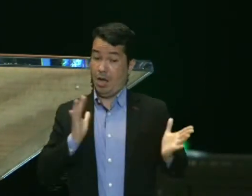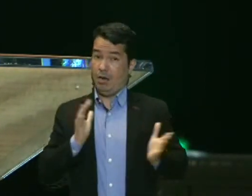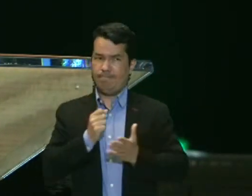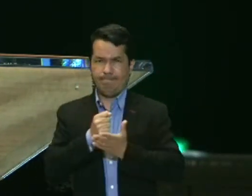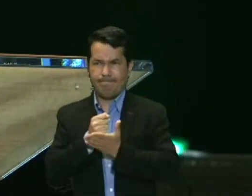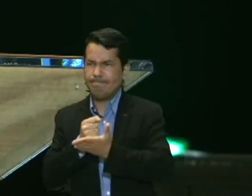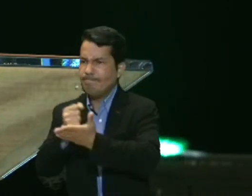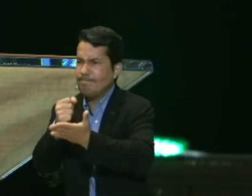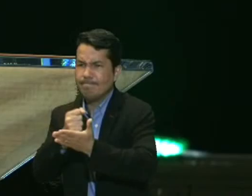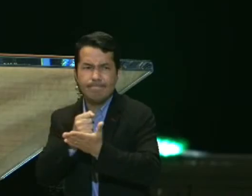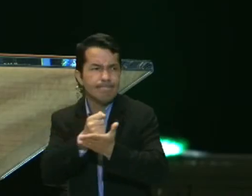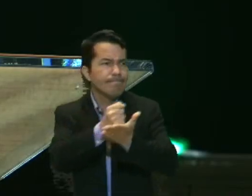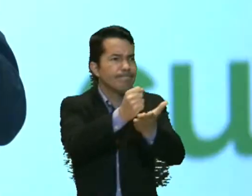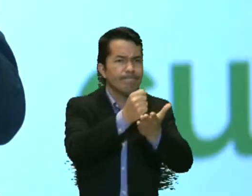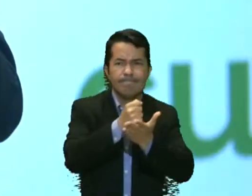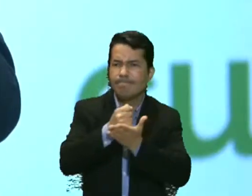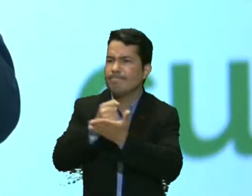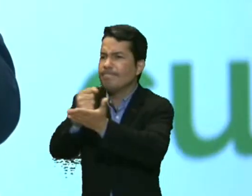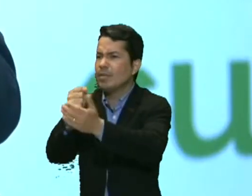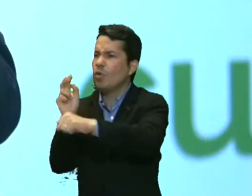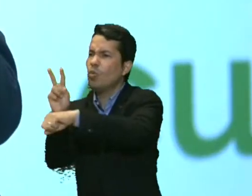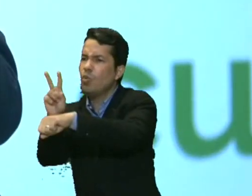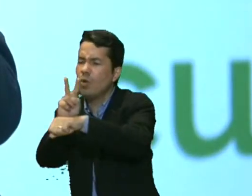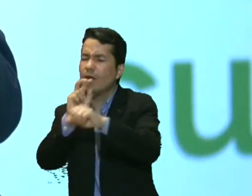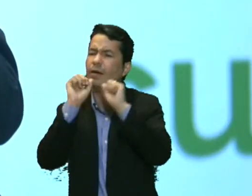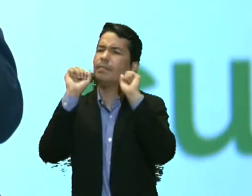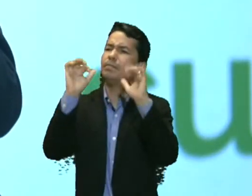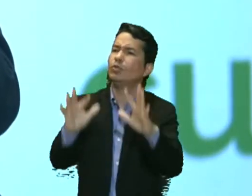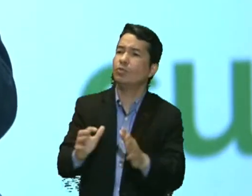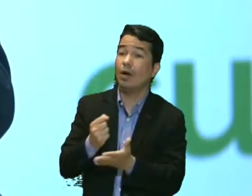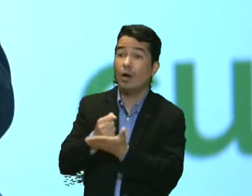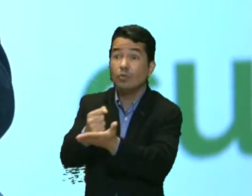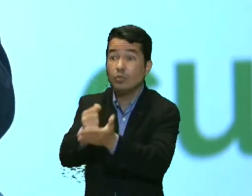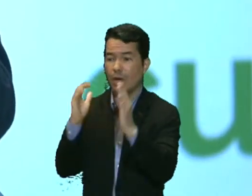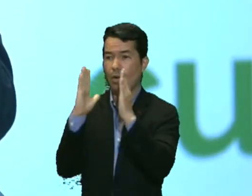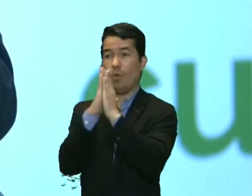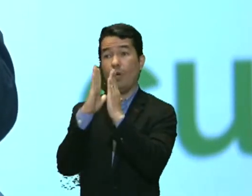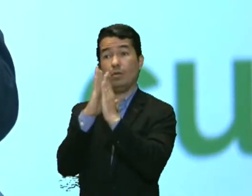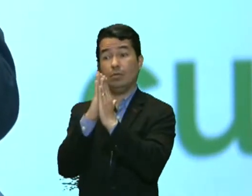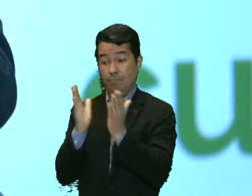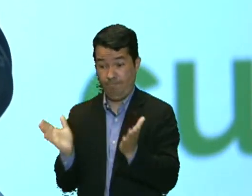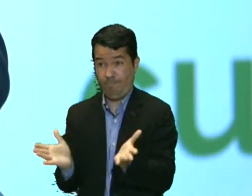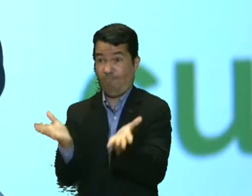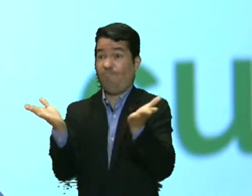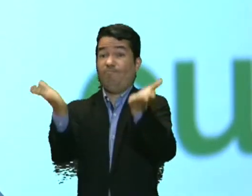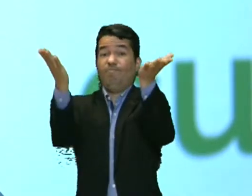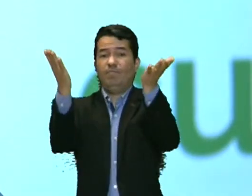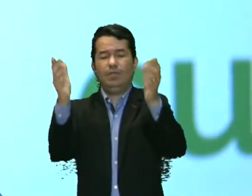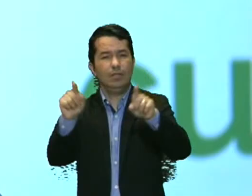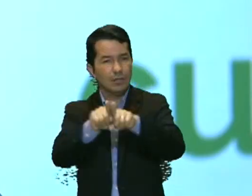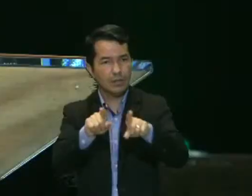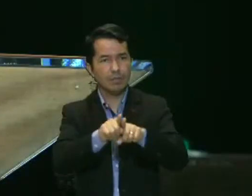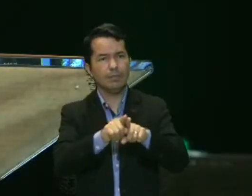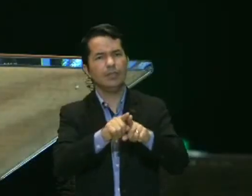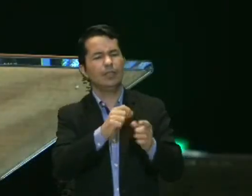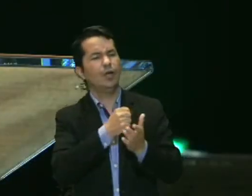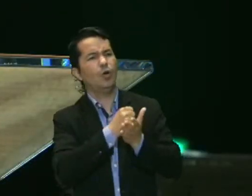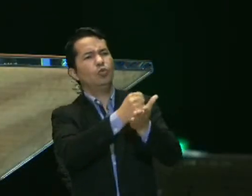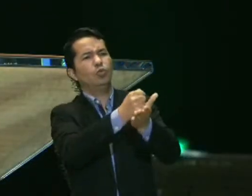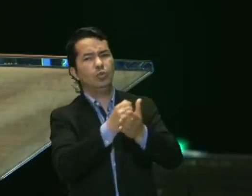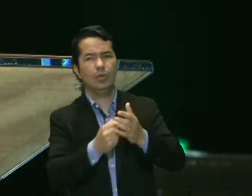abençoar pessoas, cuidar de pessoas, orar por pessoas, ministrar na vida de